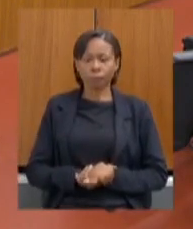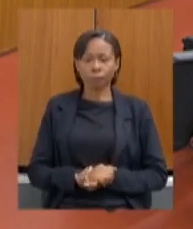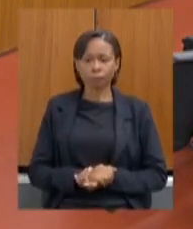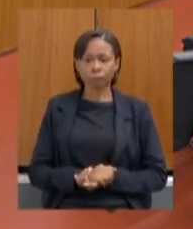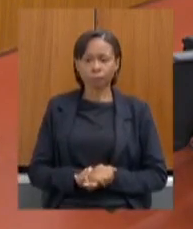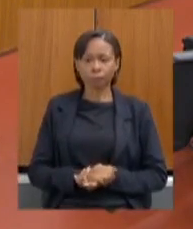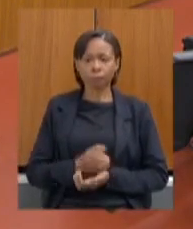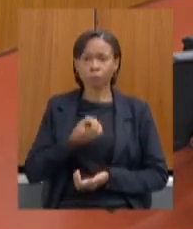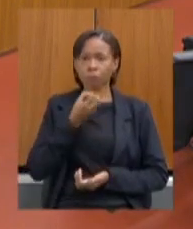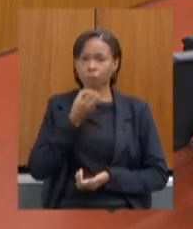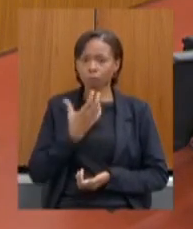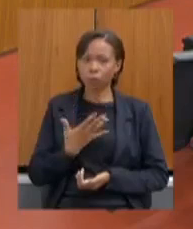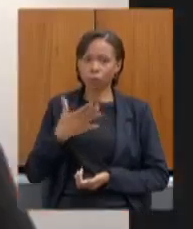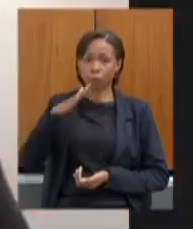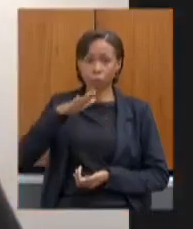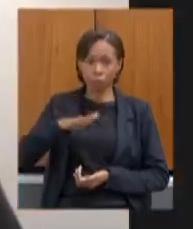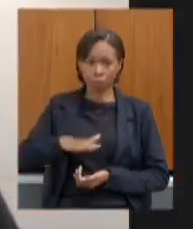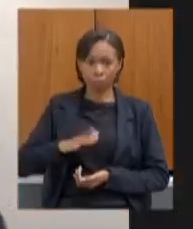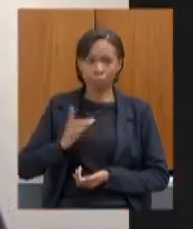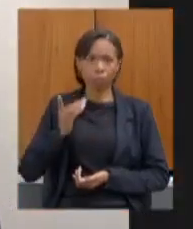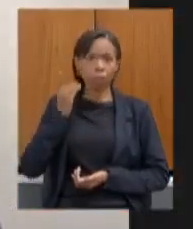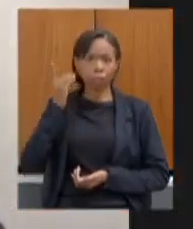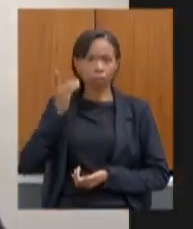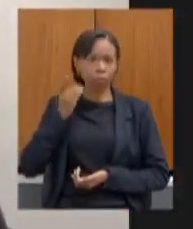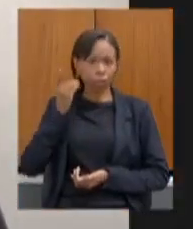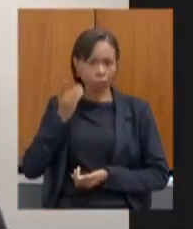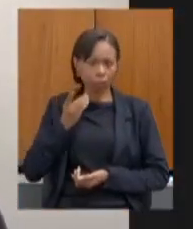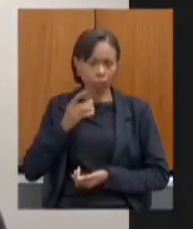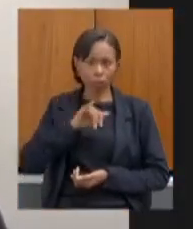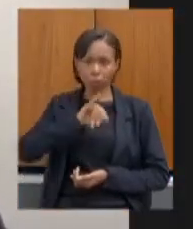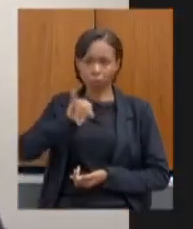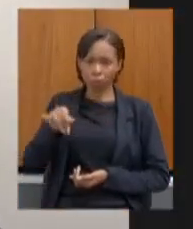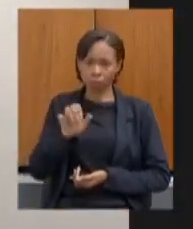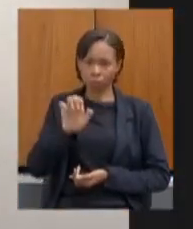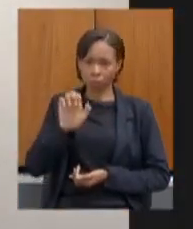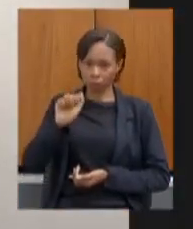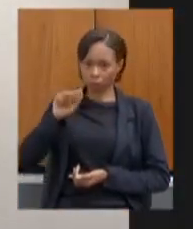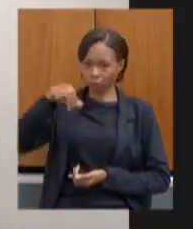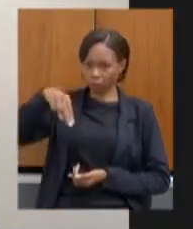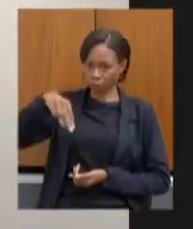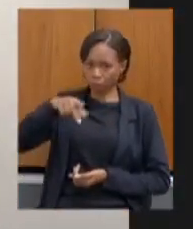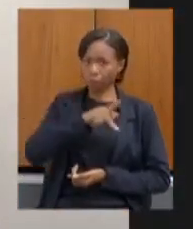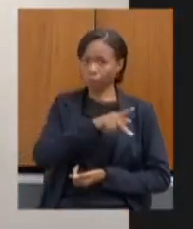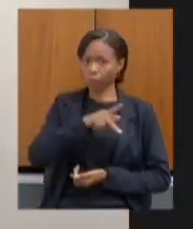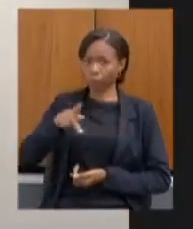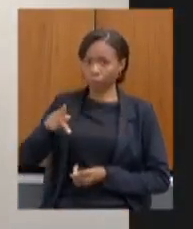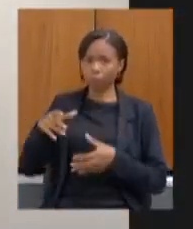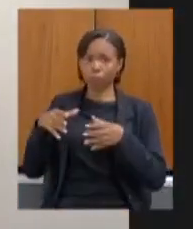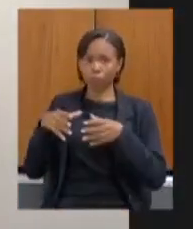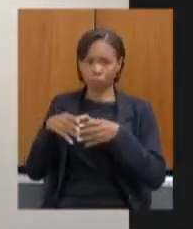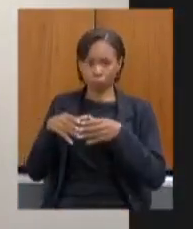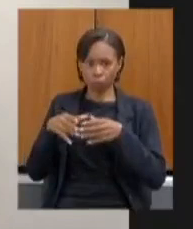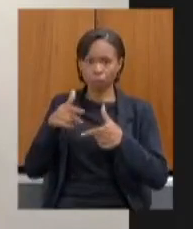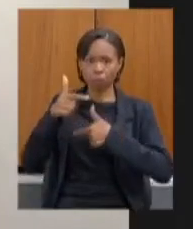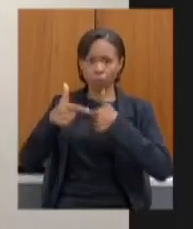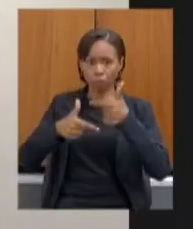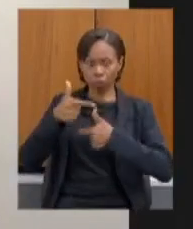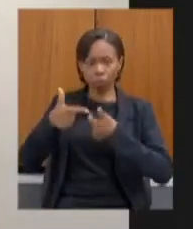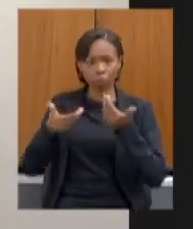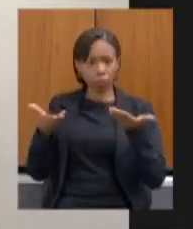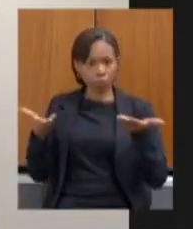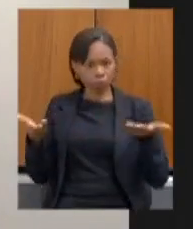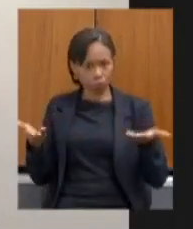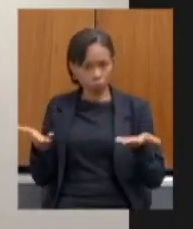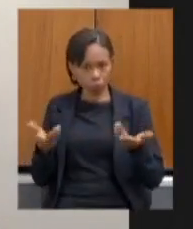Boa tarde, deputado doutor Jean Freire, presidente da comissão dos trabalhos de hoje, na pessoa